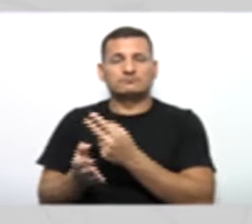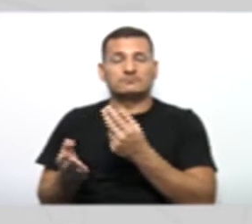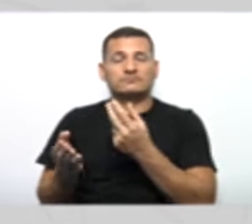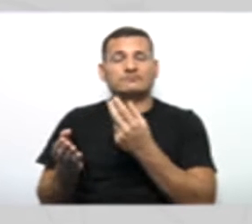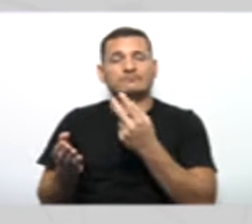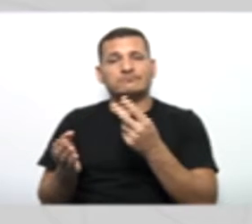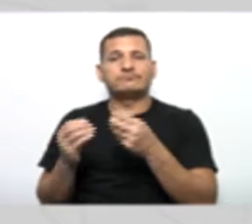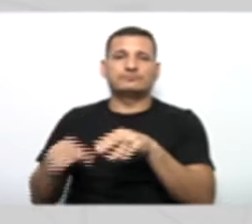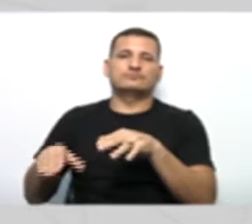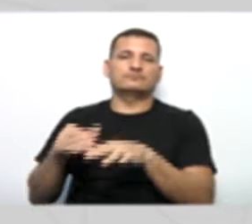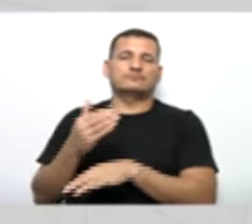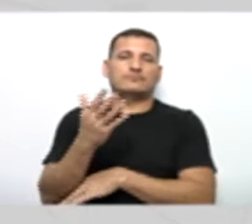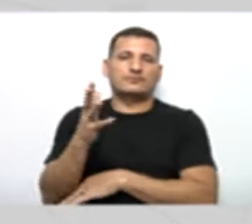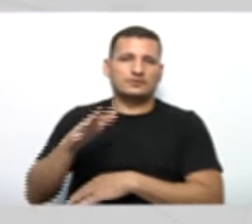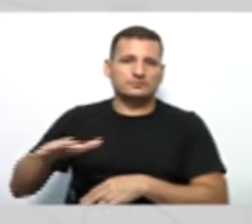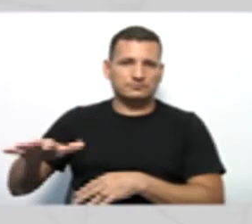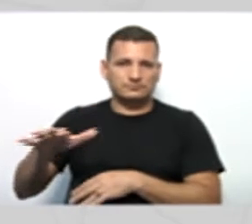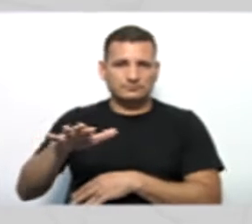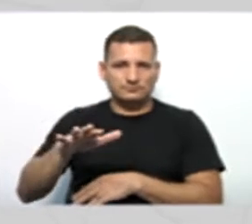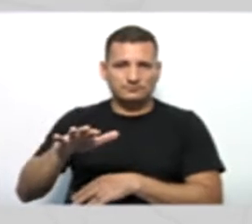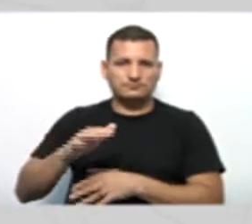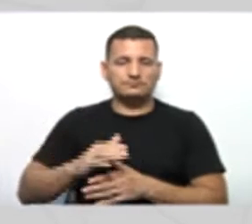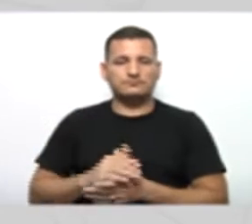degradação ambiental. E